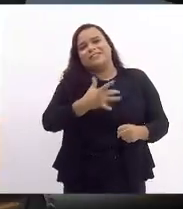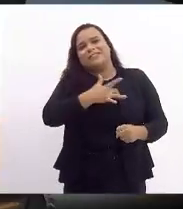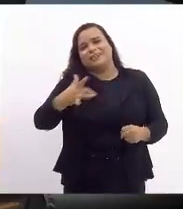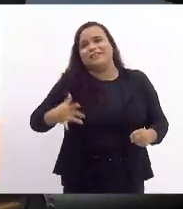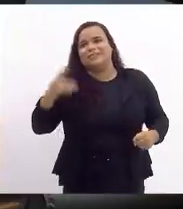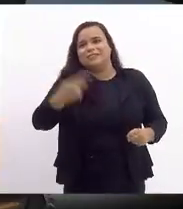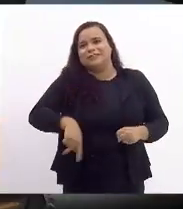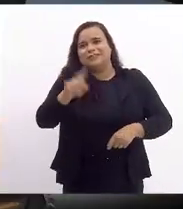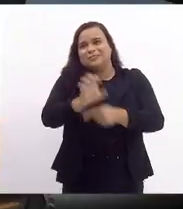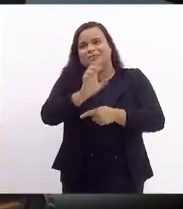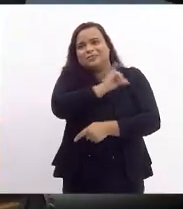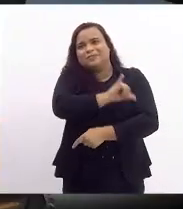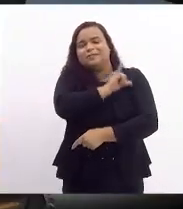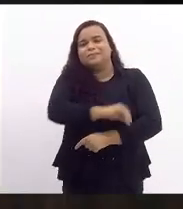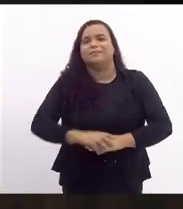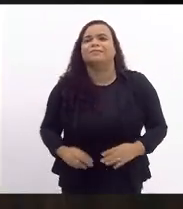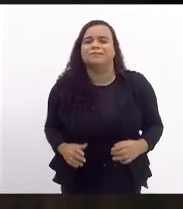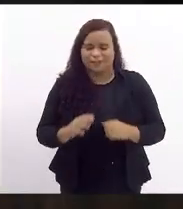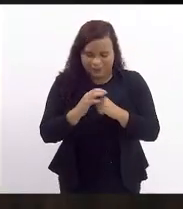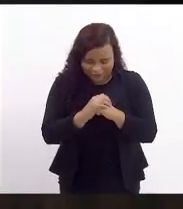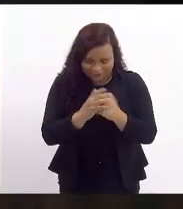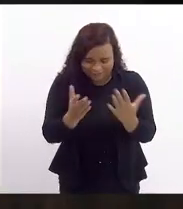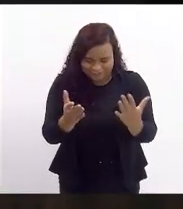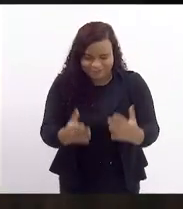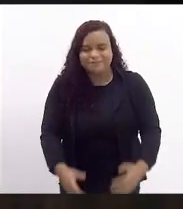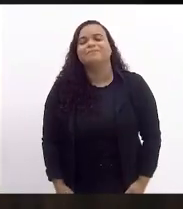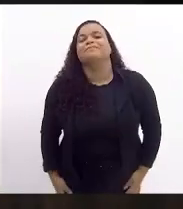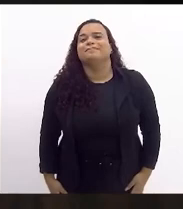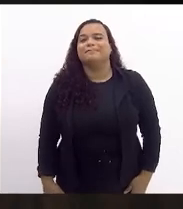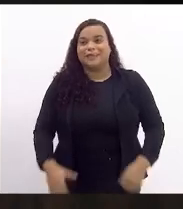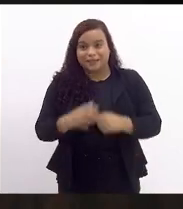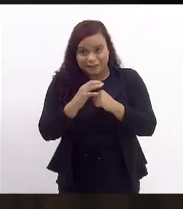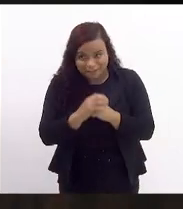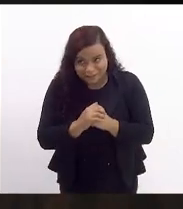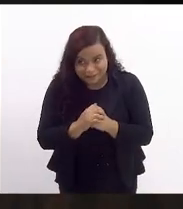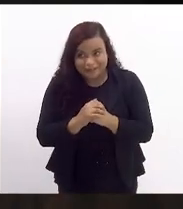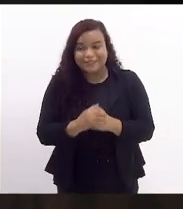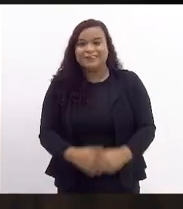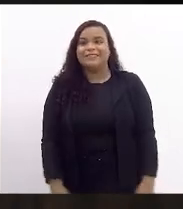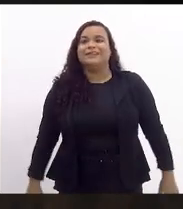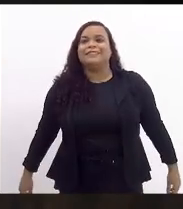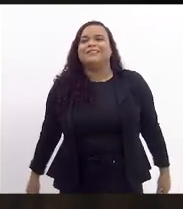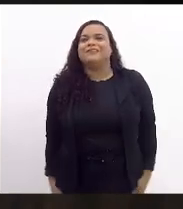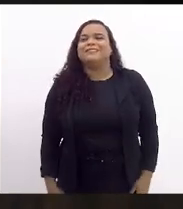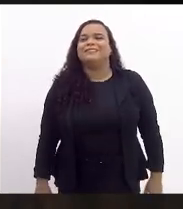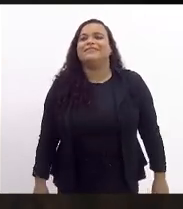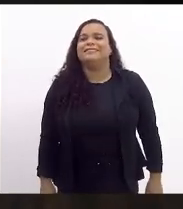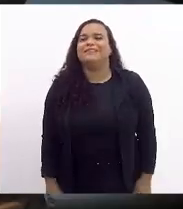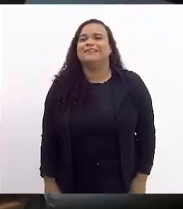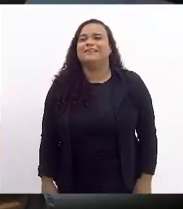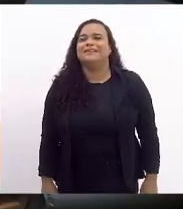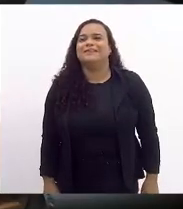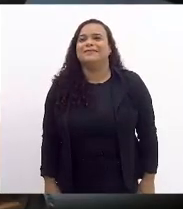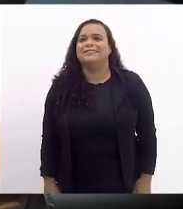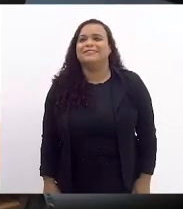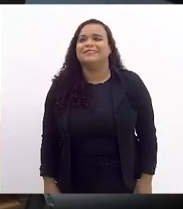Janeiro e amém amém pra quem é de Amém assim é para quem dá certo